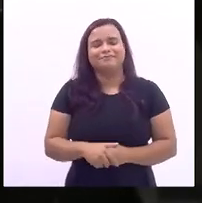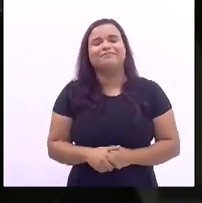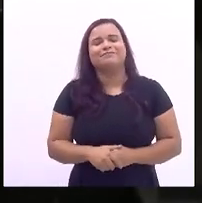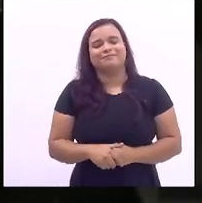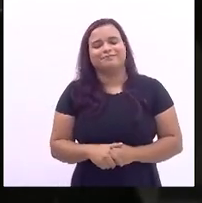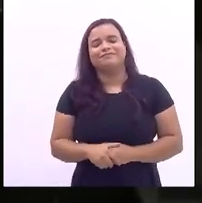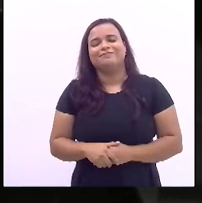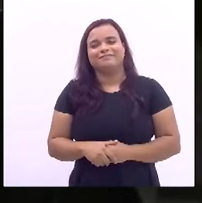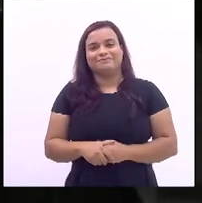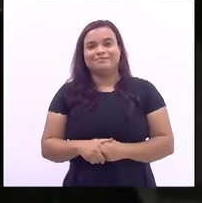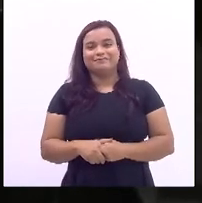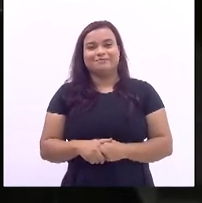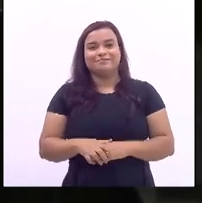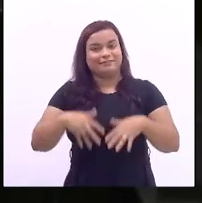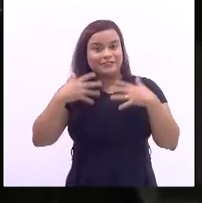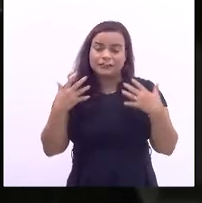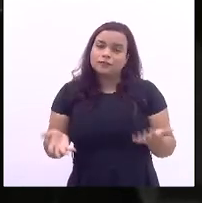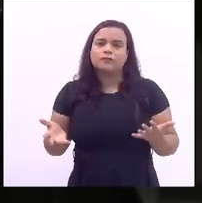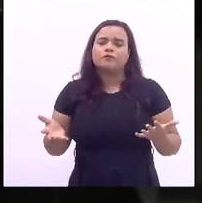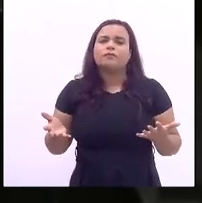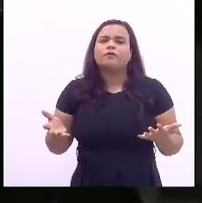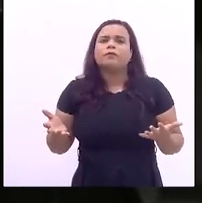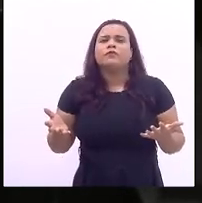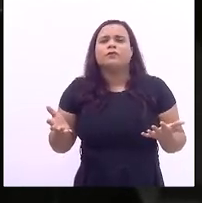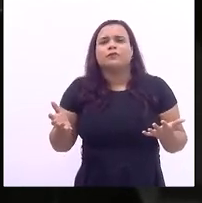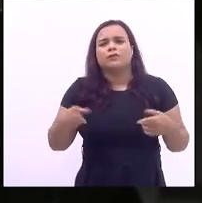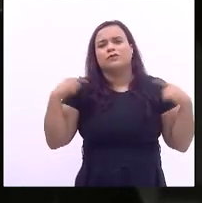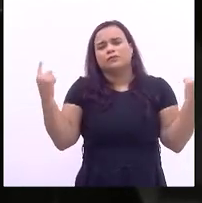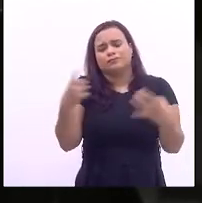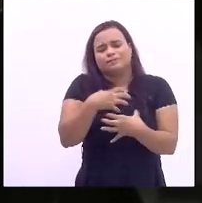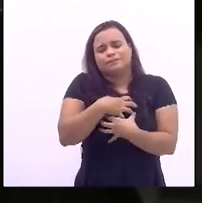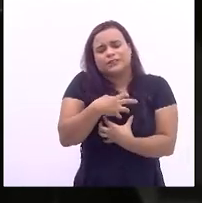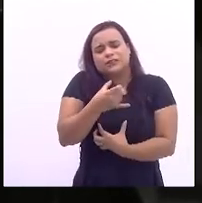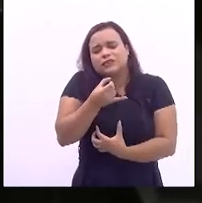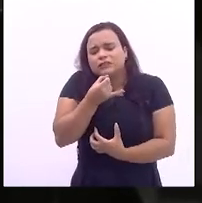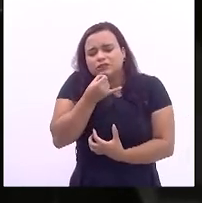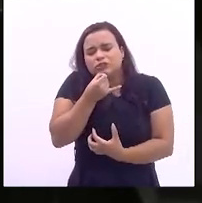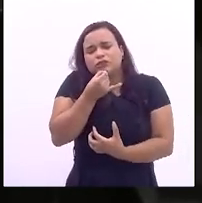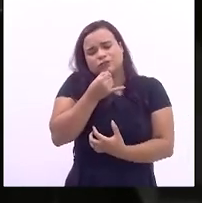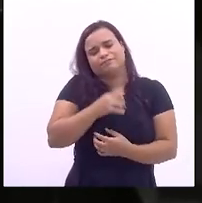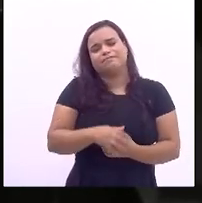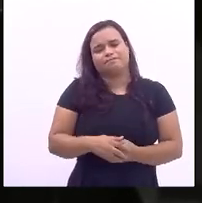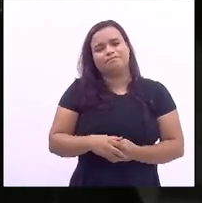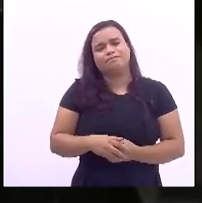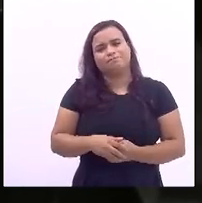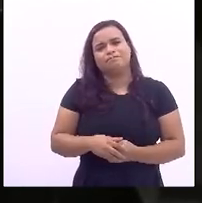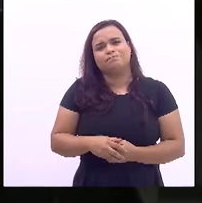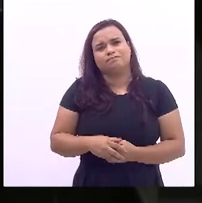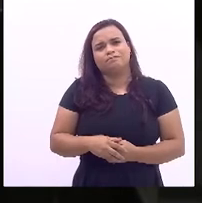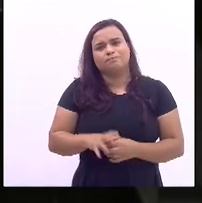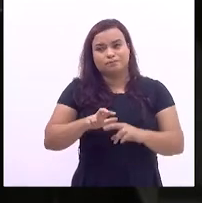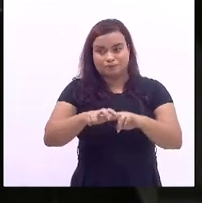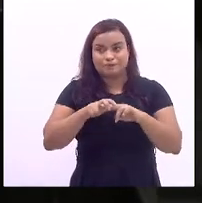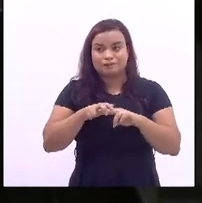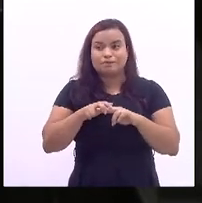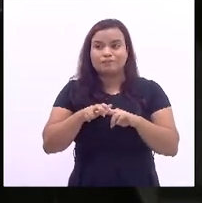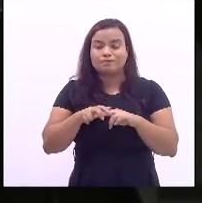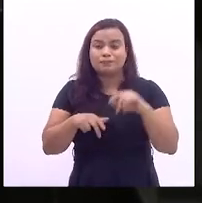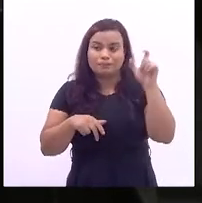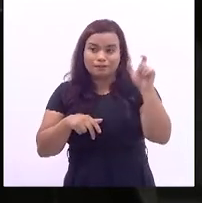Então hoje é um dia de tristeza ou pela